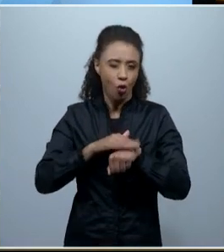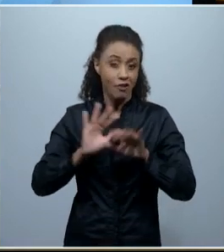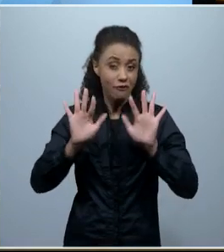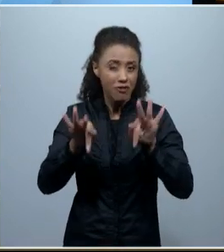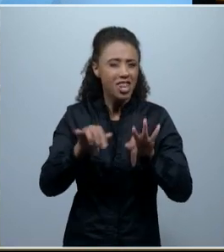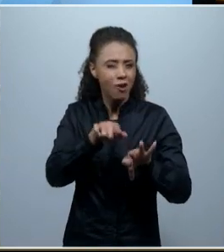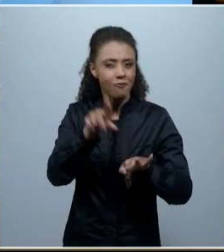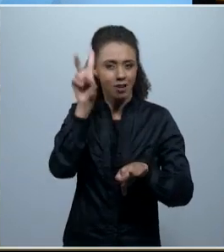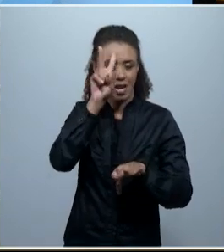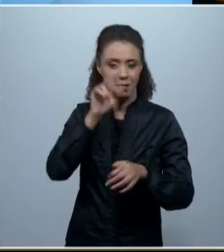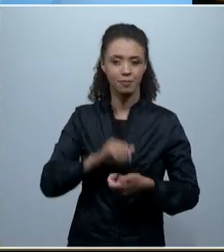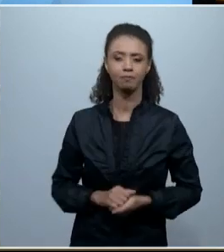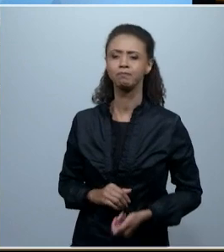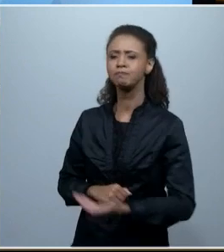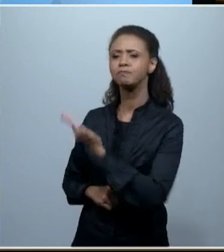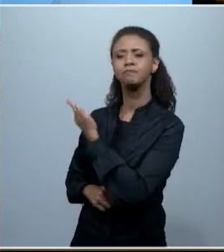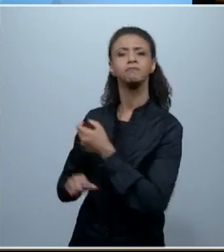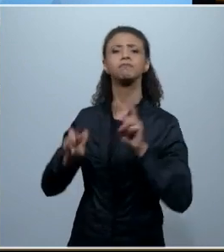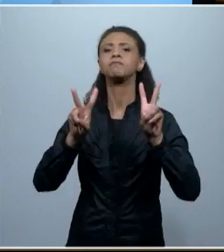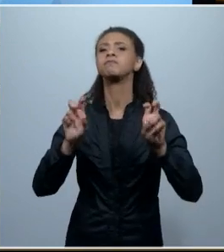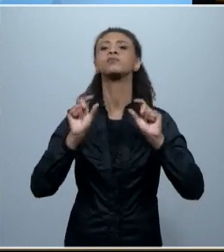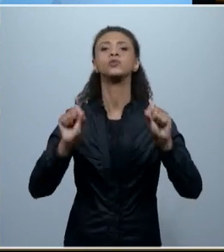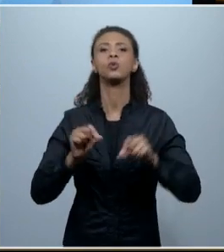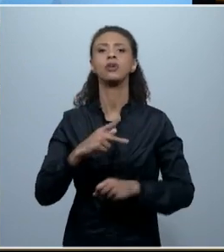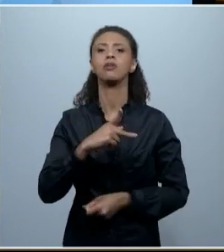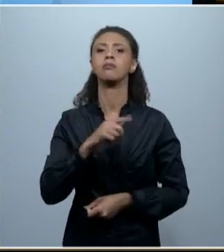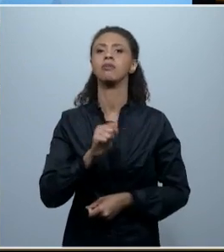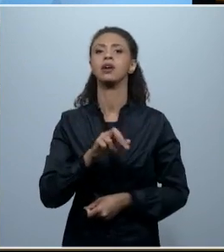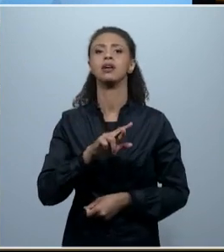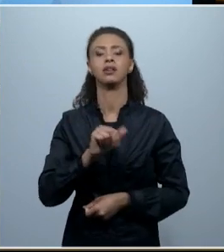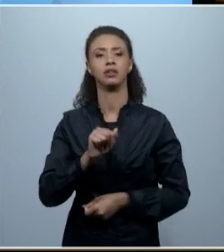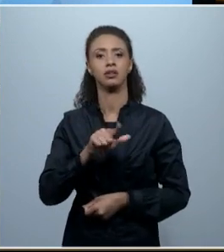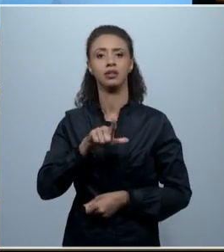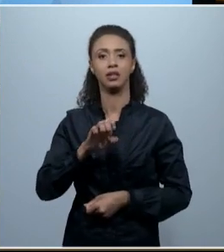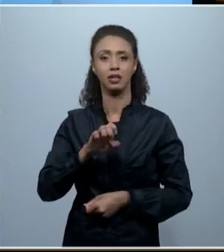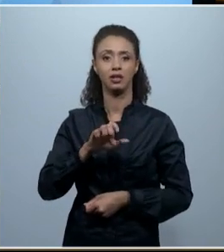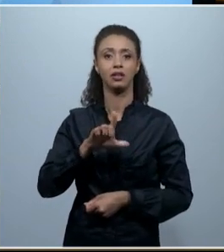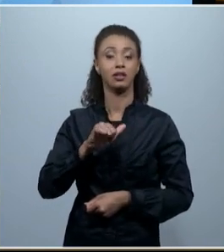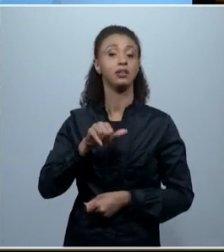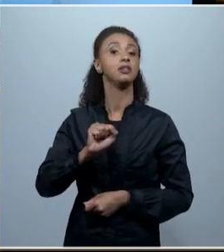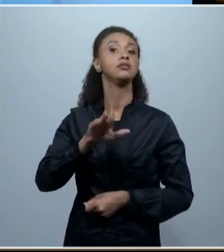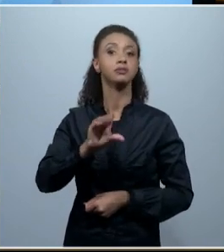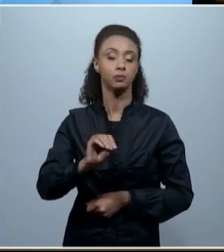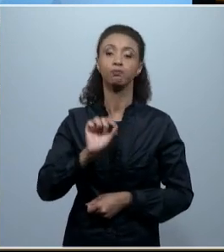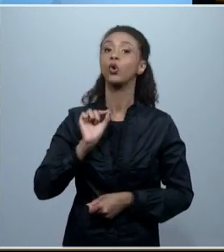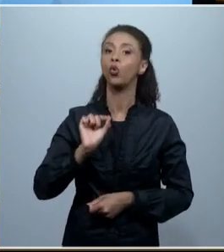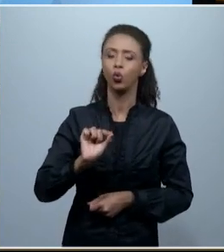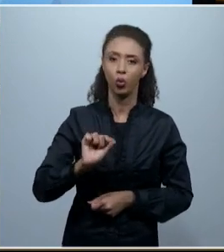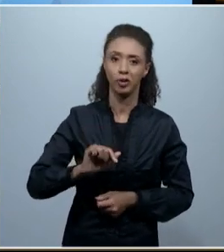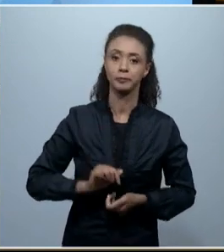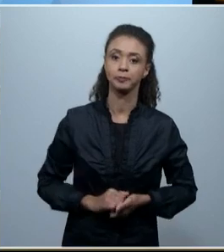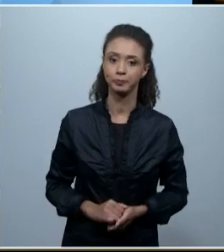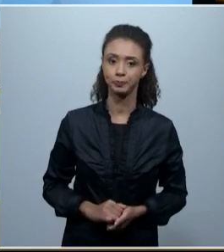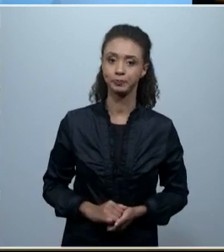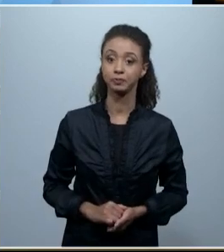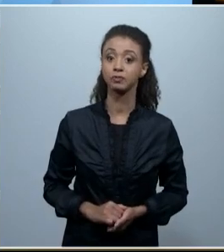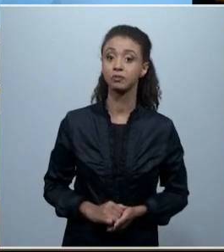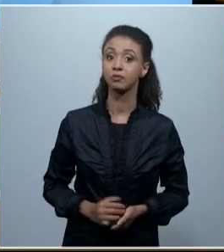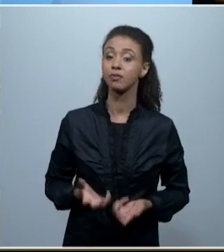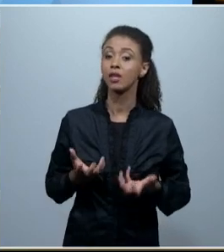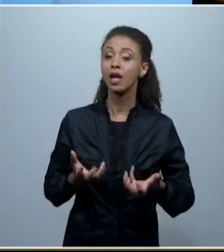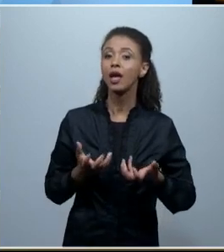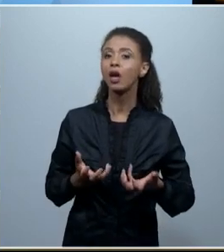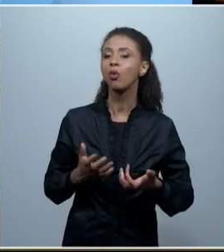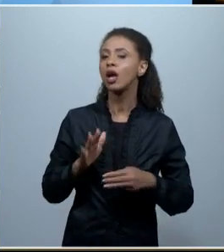falando sobre paralelismo com a jóia o conceito de paralelismo e é o que eu vou o que eu vou evocar aqui para resolver